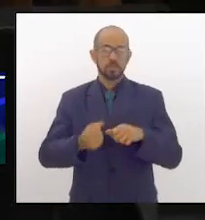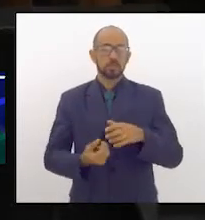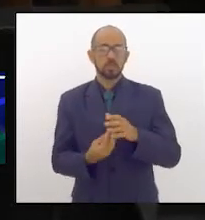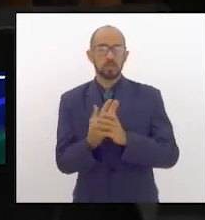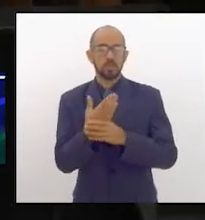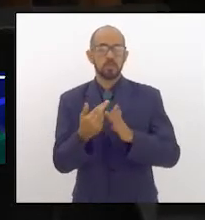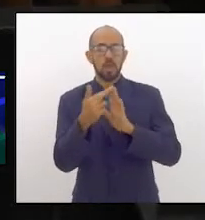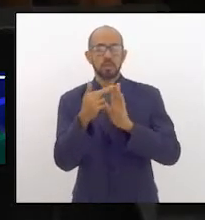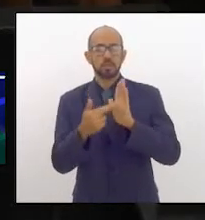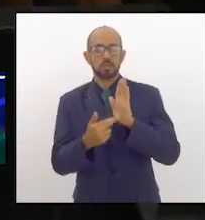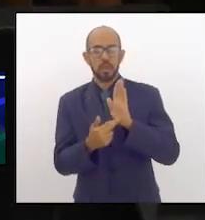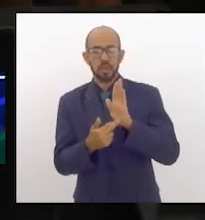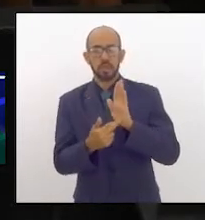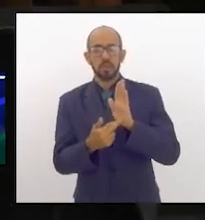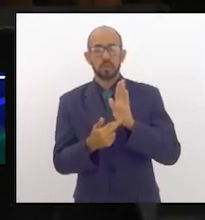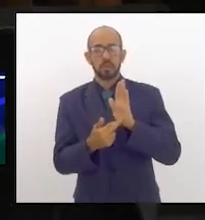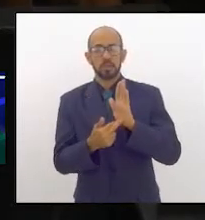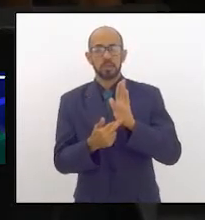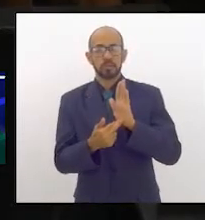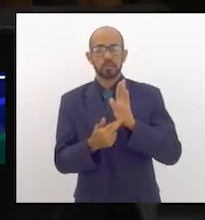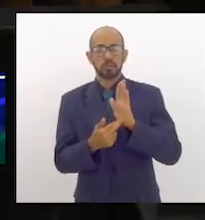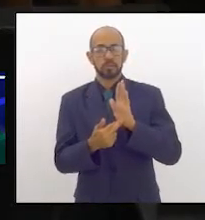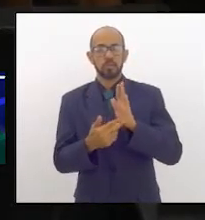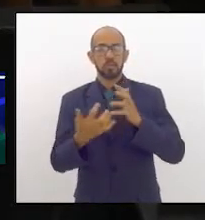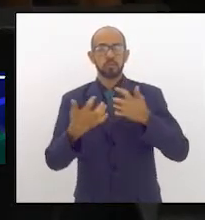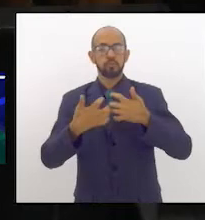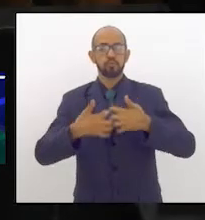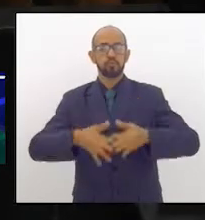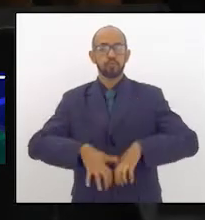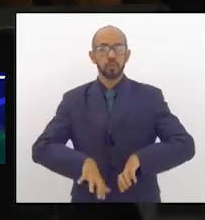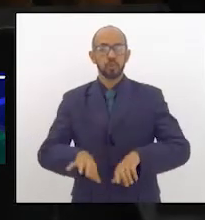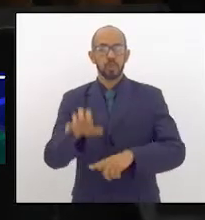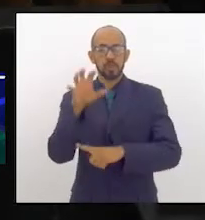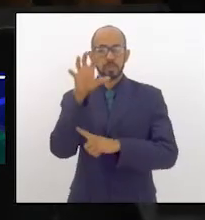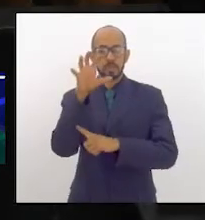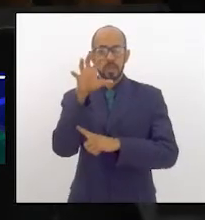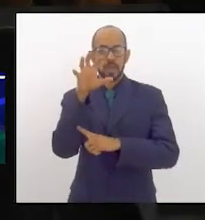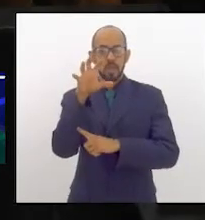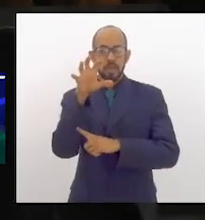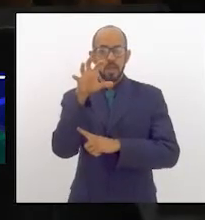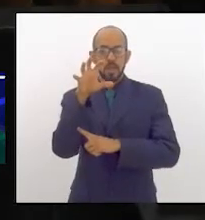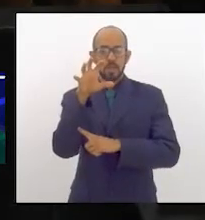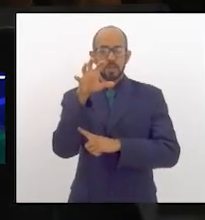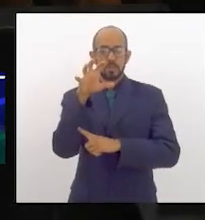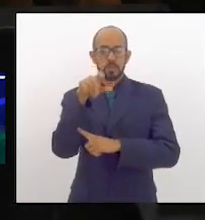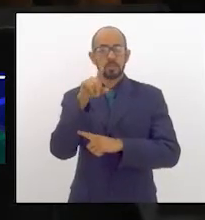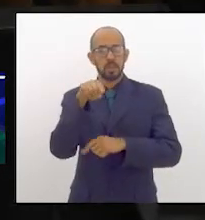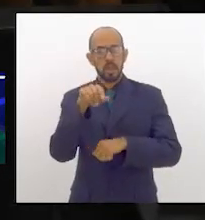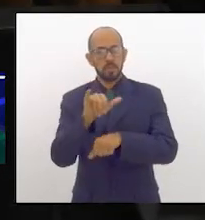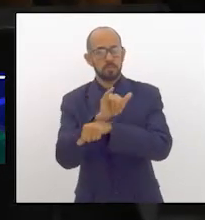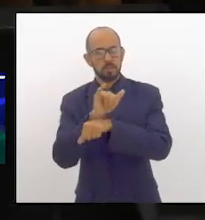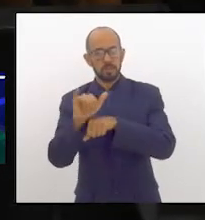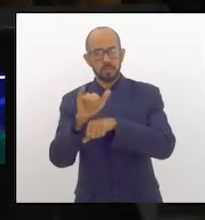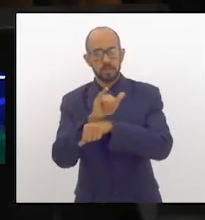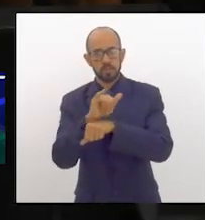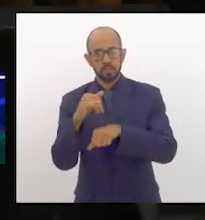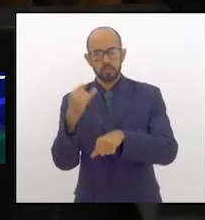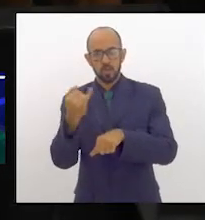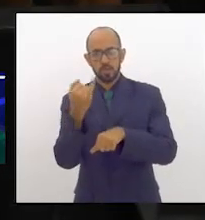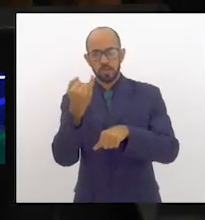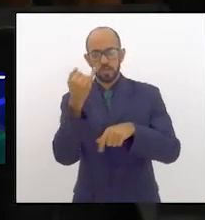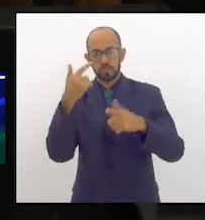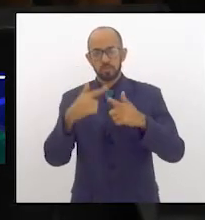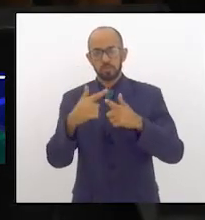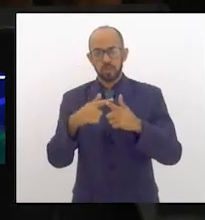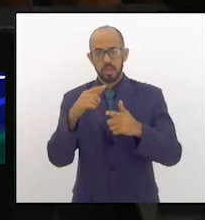regras das instalações das Antenas que é o pulo do gato porque se